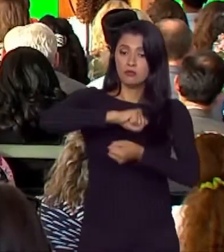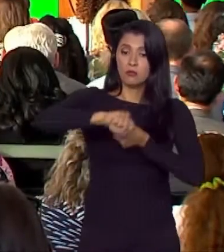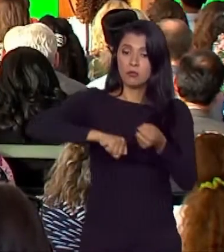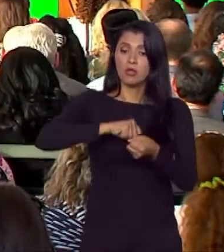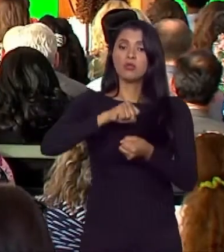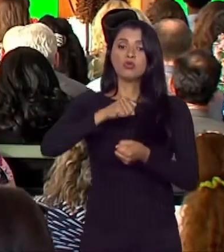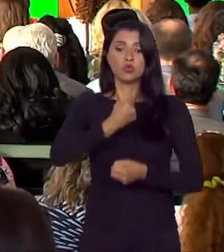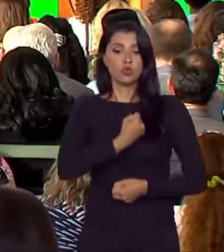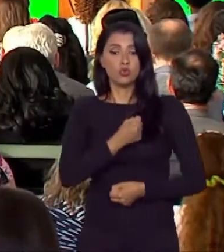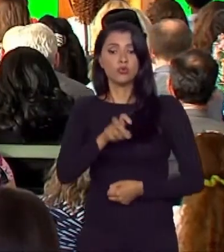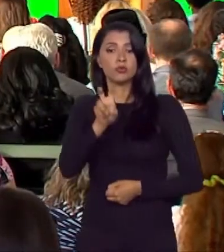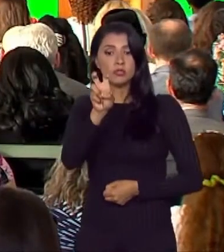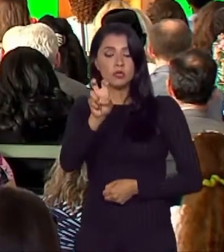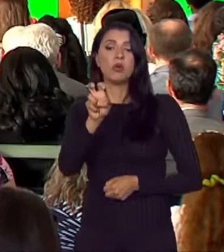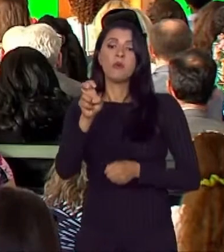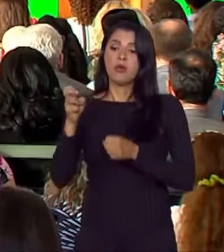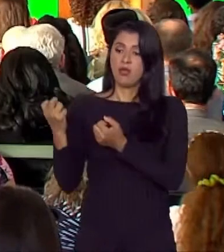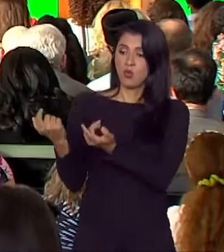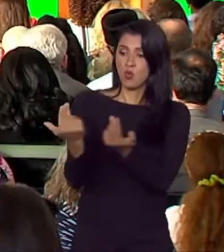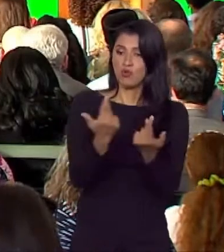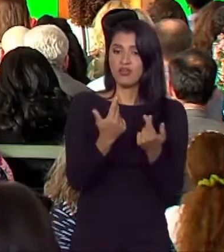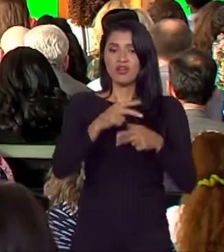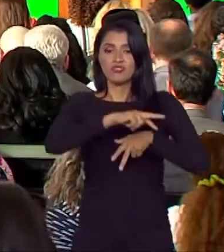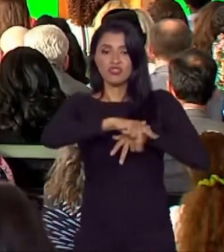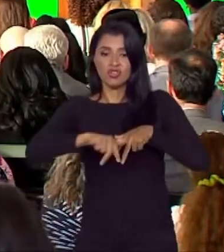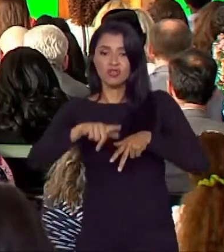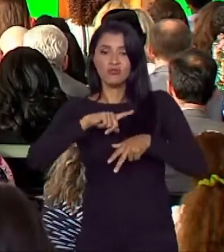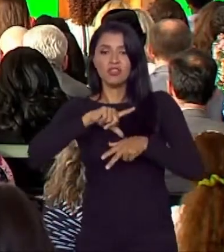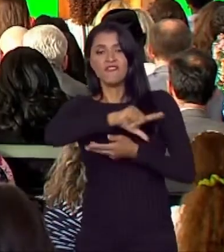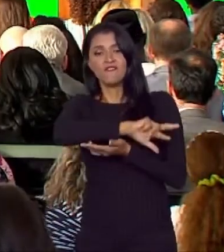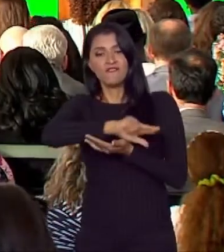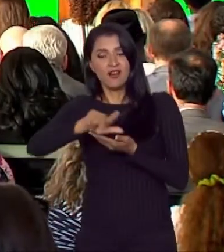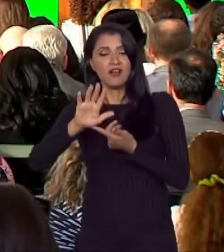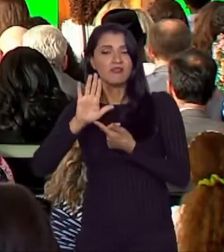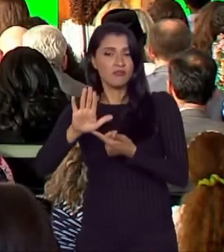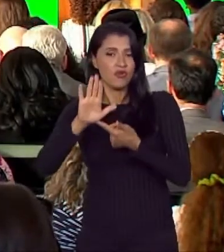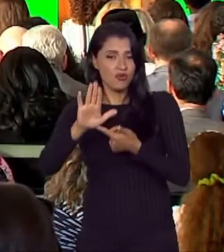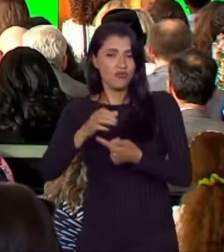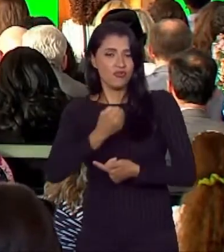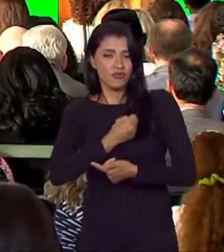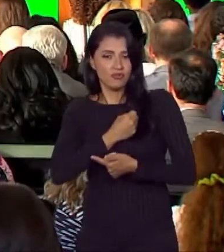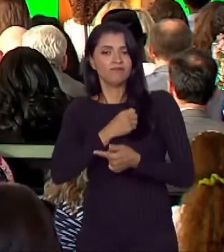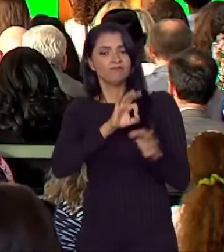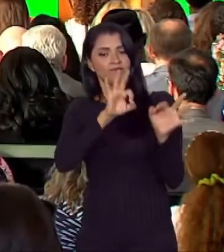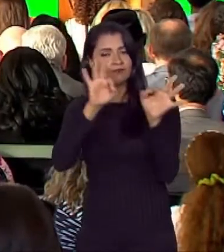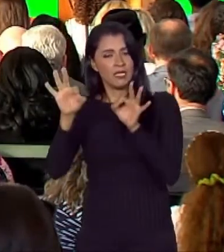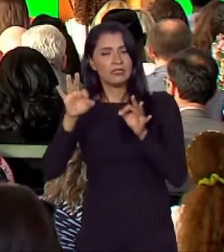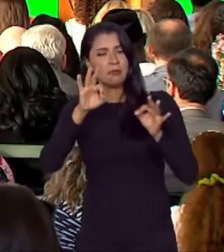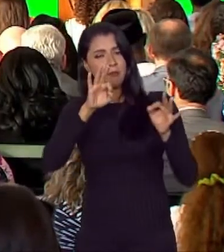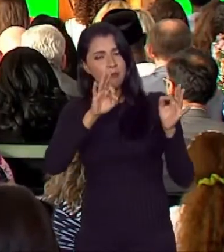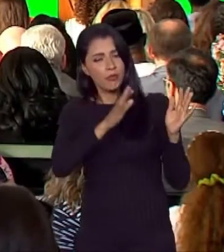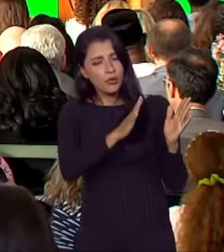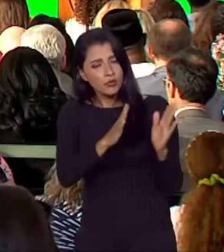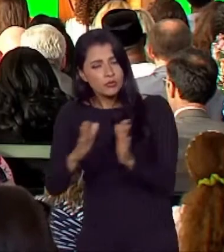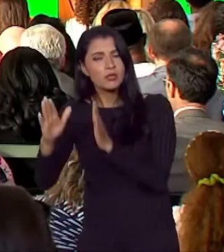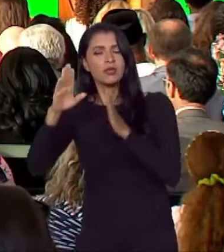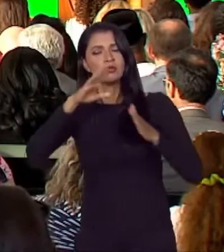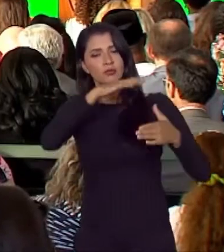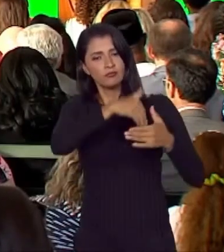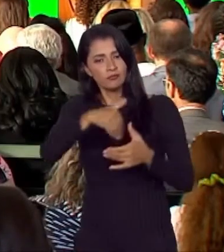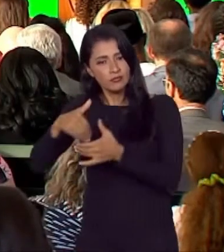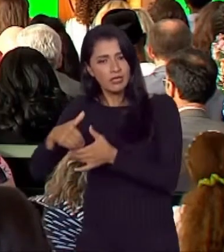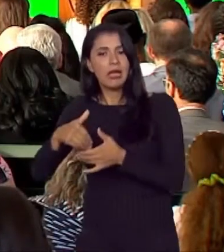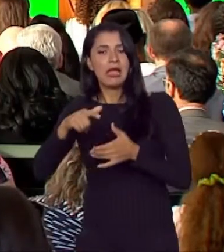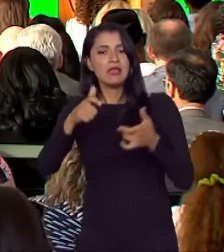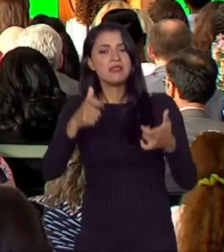número 5 para a Igualdade de Gênero possui diversos indicadores que acompanham processos eleitorais e a presença de mulheres em cargos de tomada